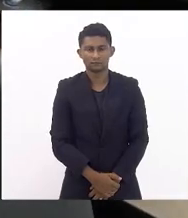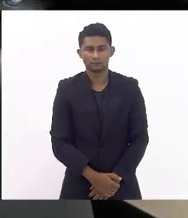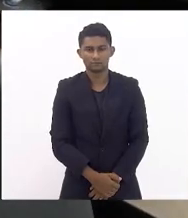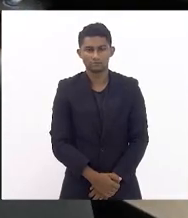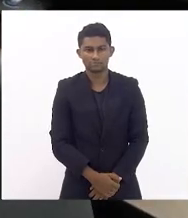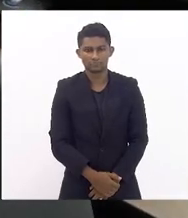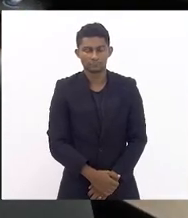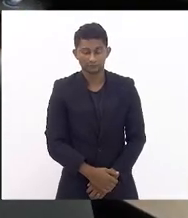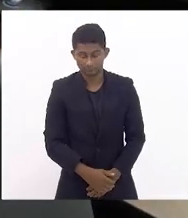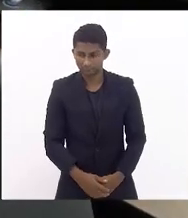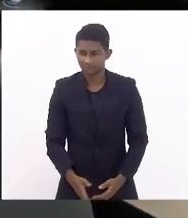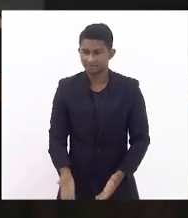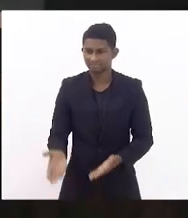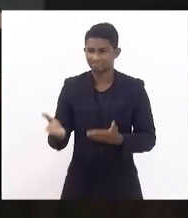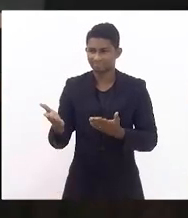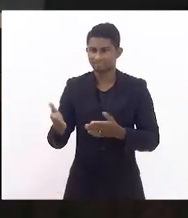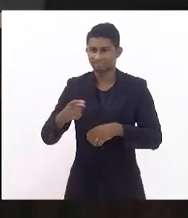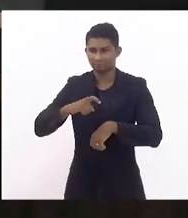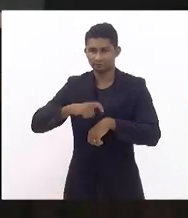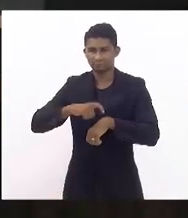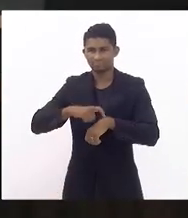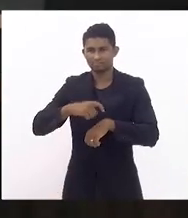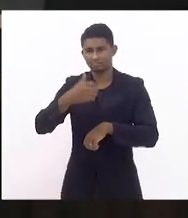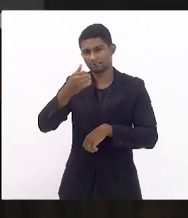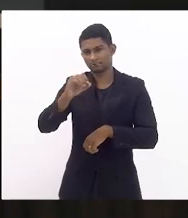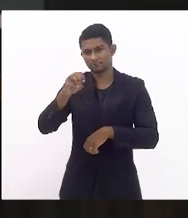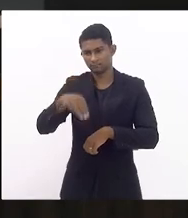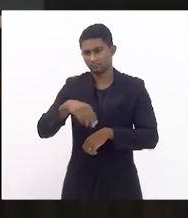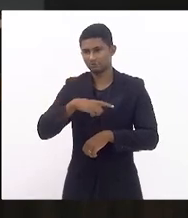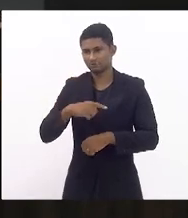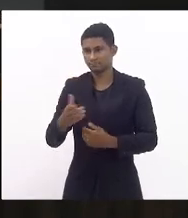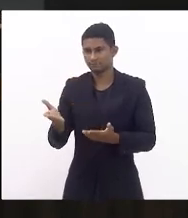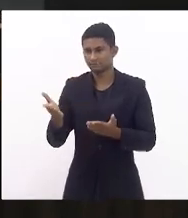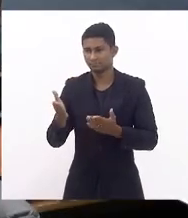Deputado Valdec, o senhor dispõe de 10 minutos regimental.